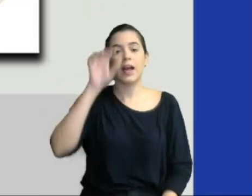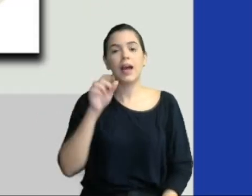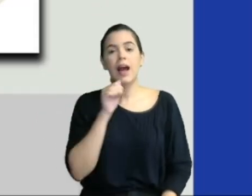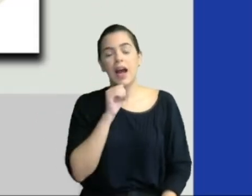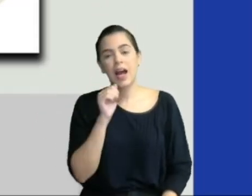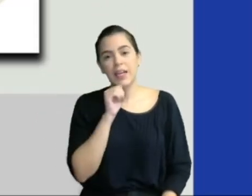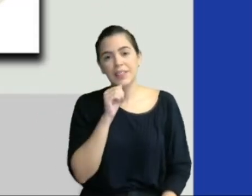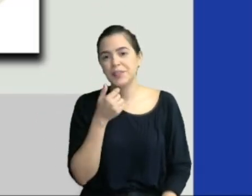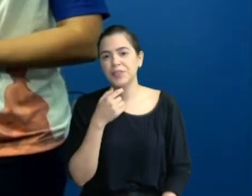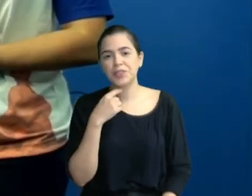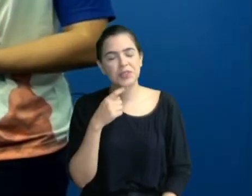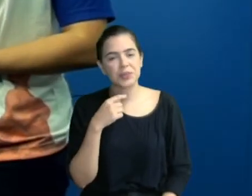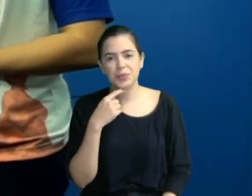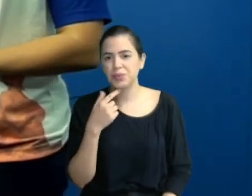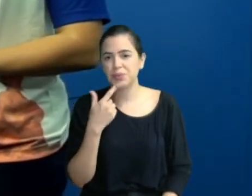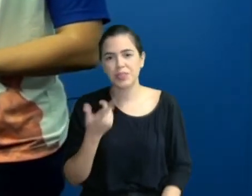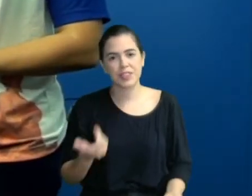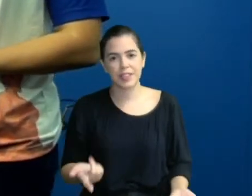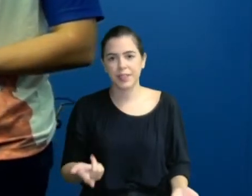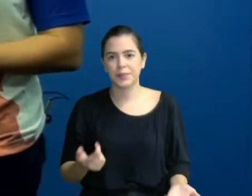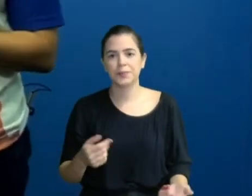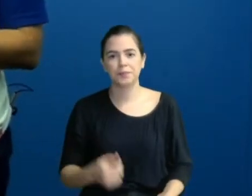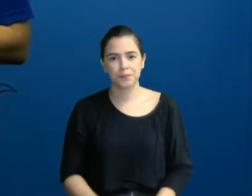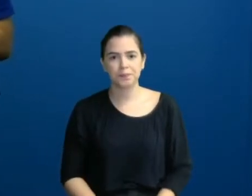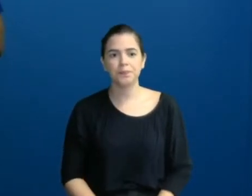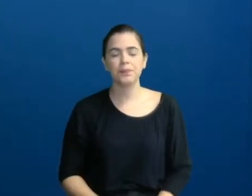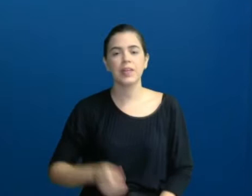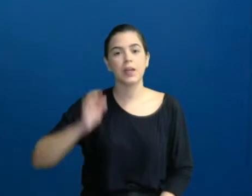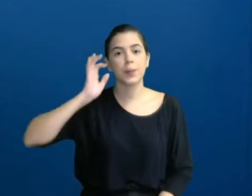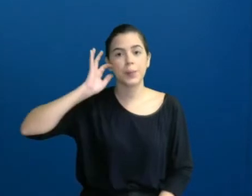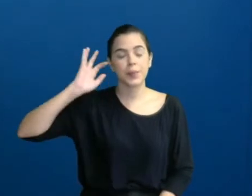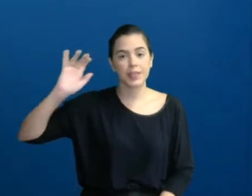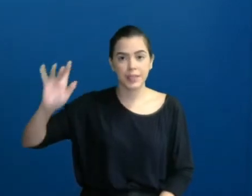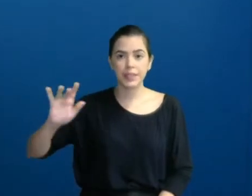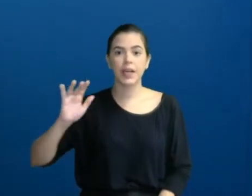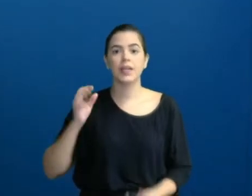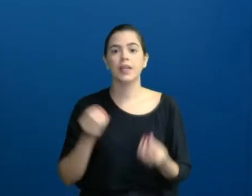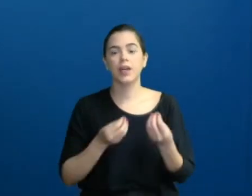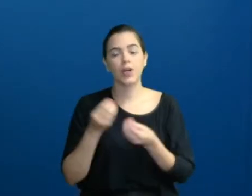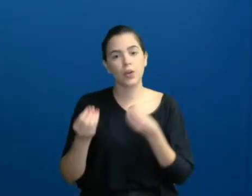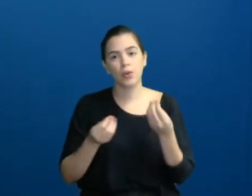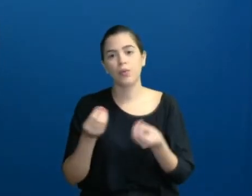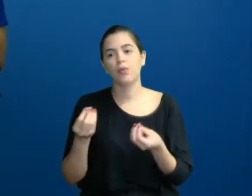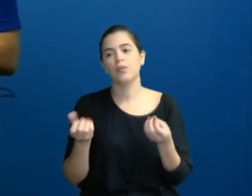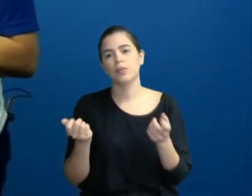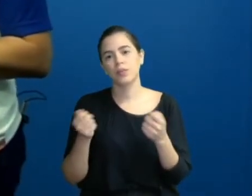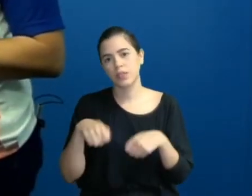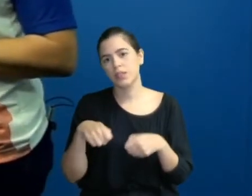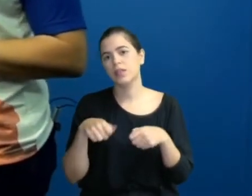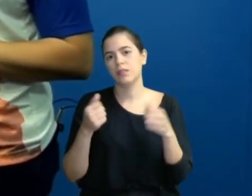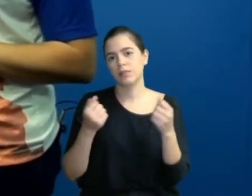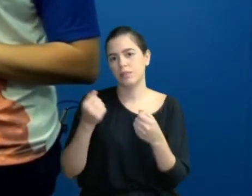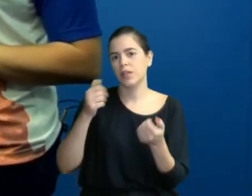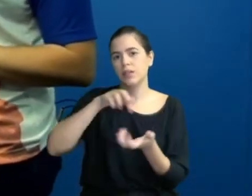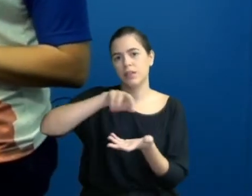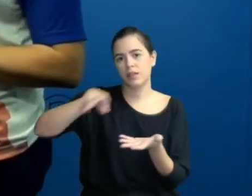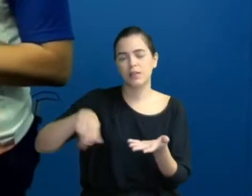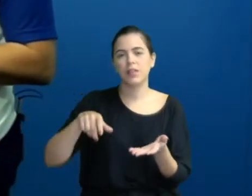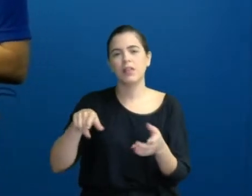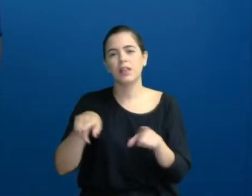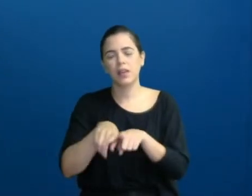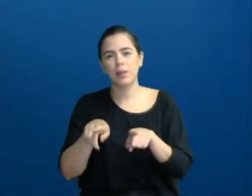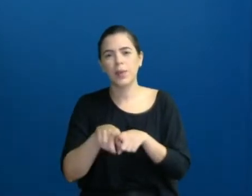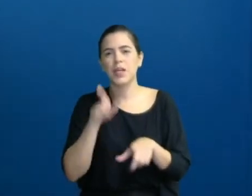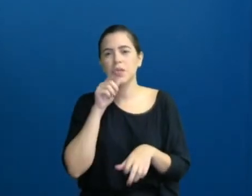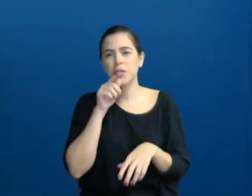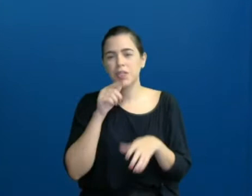ser, enfim, pensada nesse meio de transporte. Talvez até pela questão dos rios, né, que são